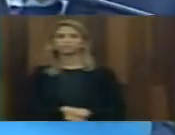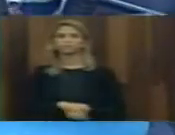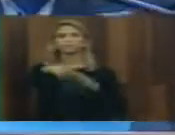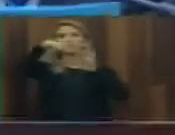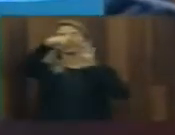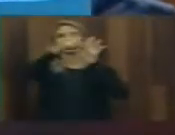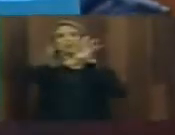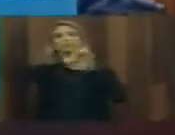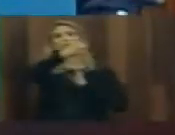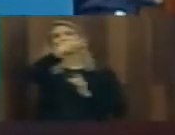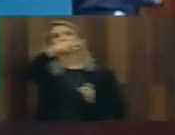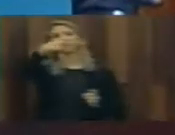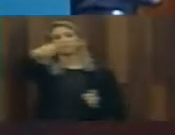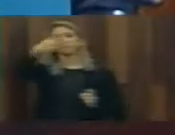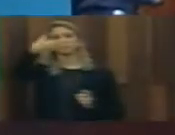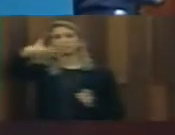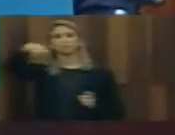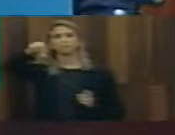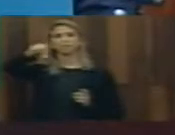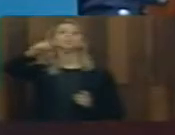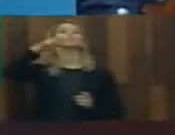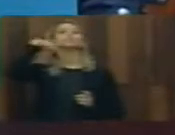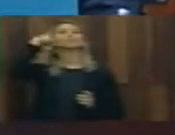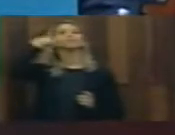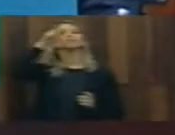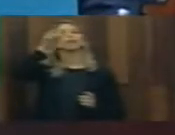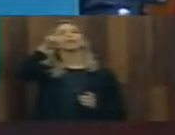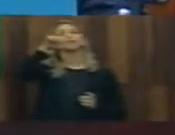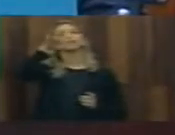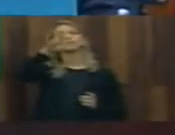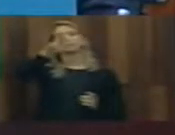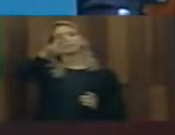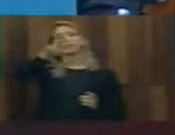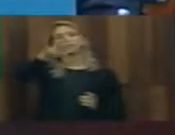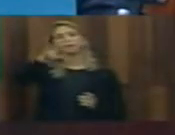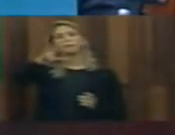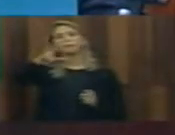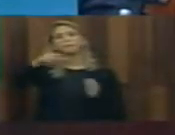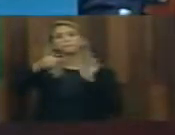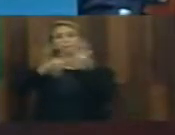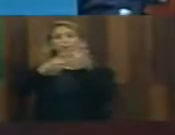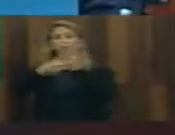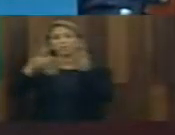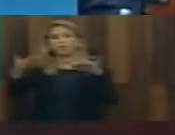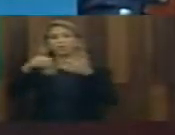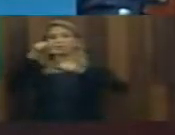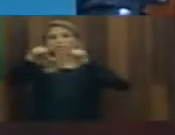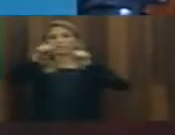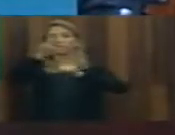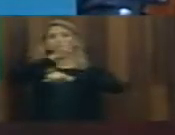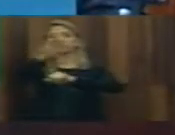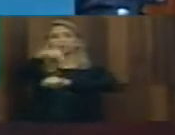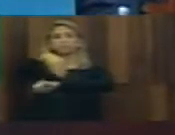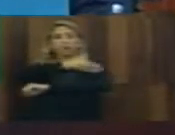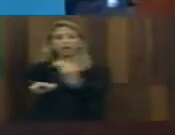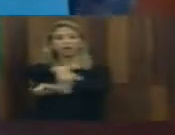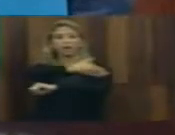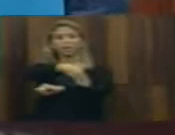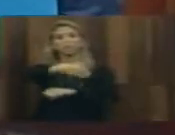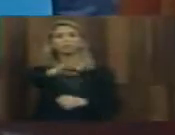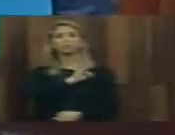Projeto de lei 147/19, promovente ADI Novaes. Passa a denominar-se Travessa Lourdes de Fátima